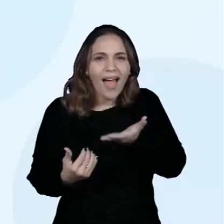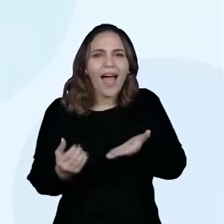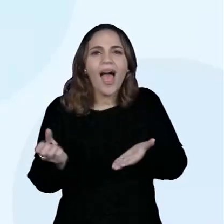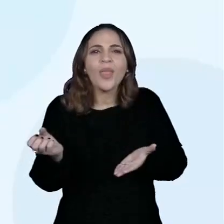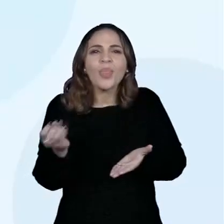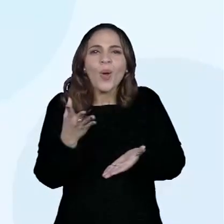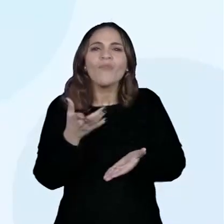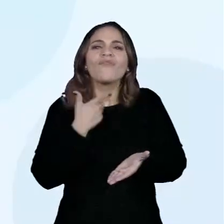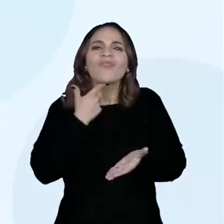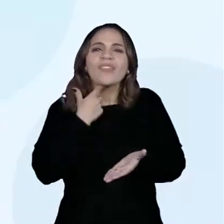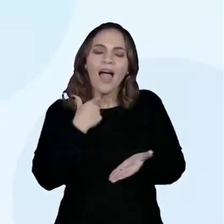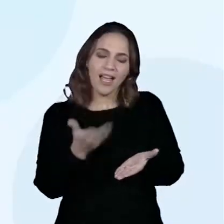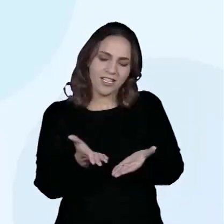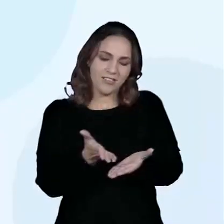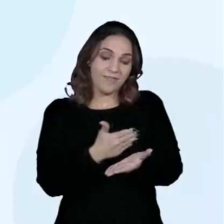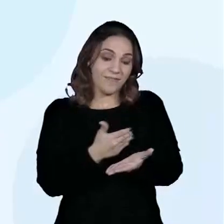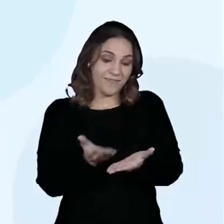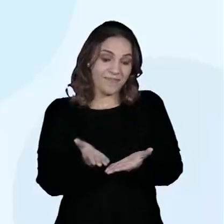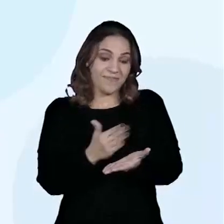as páginas, sabe?